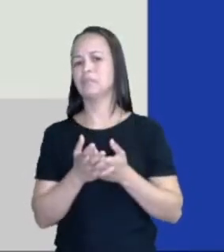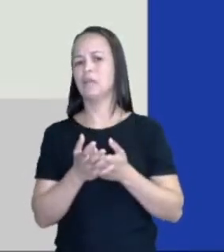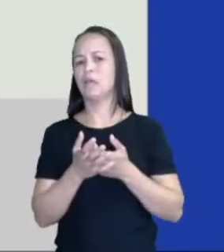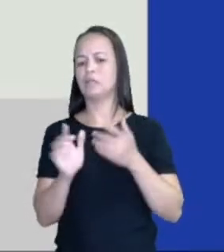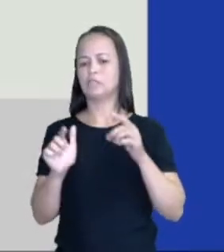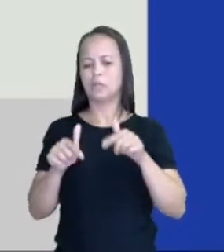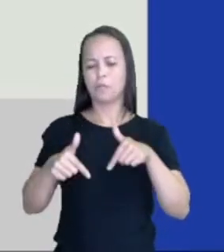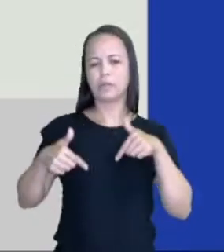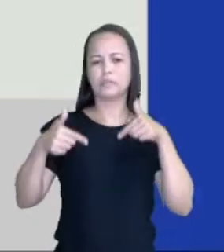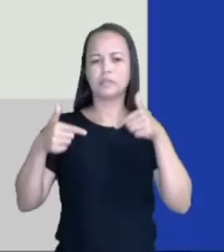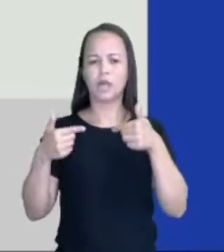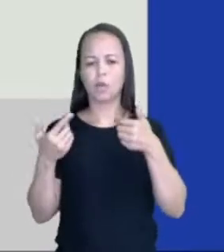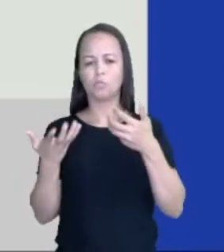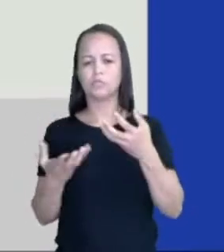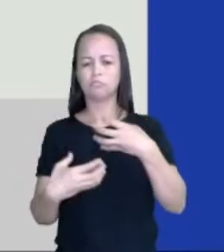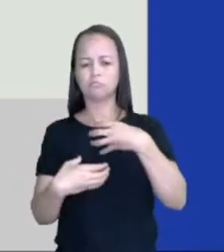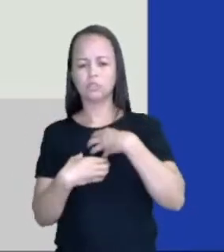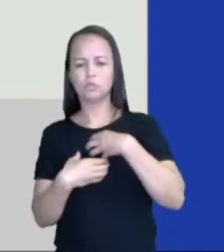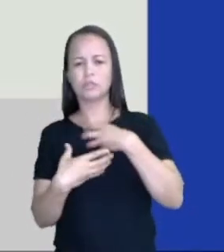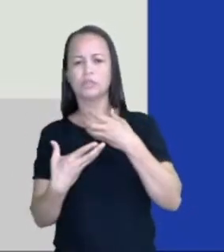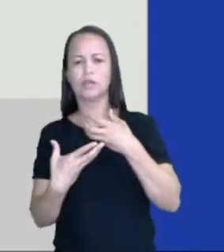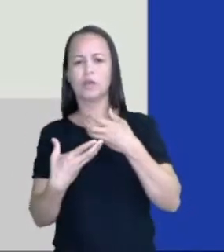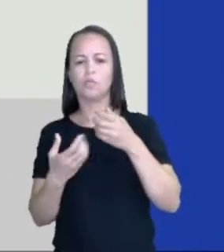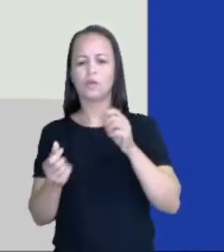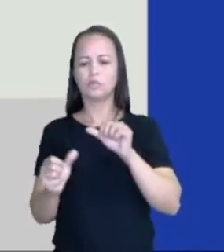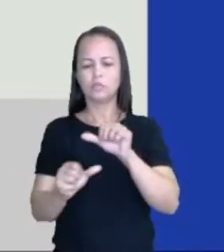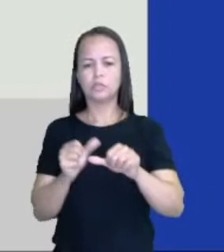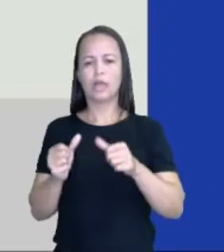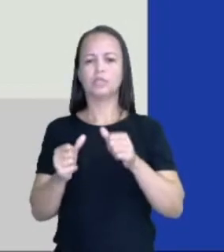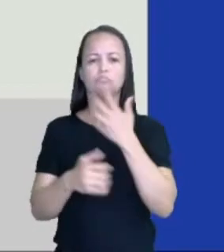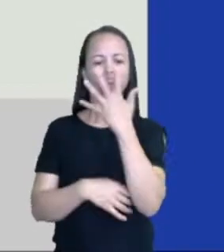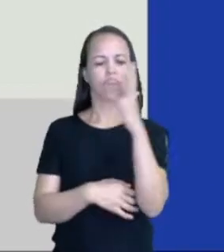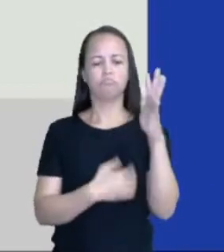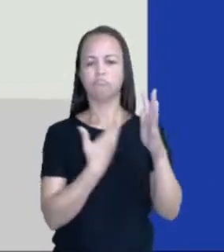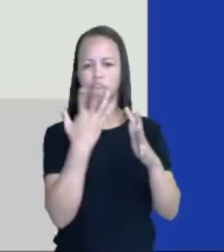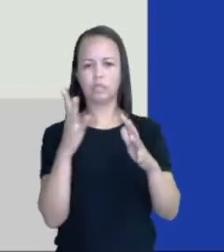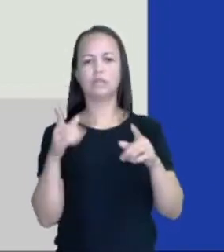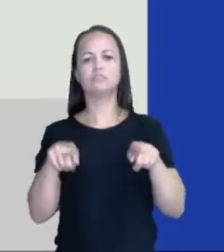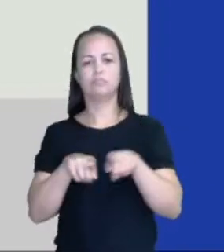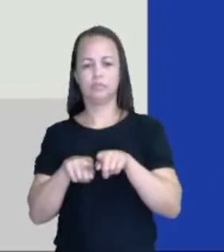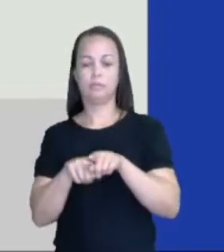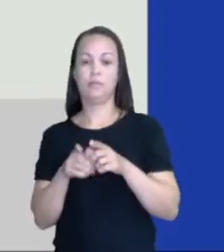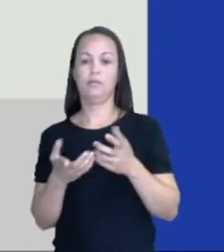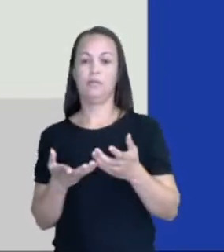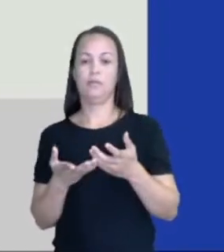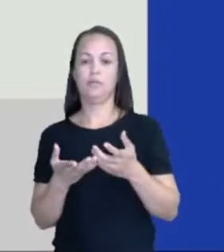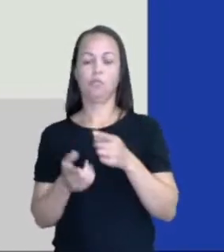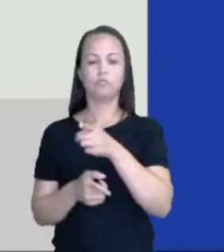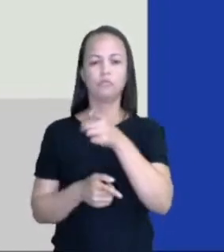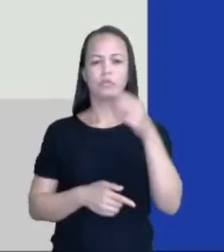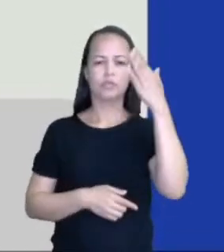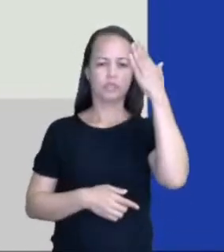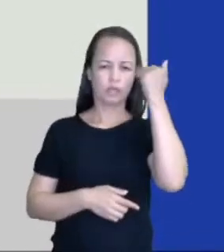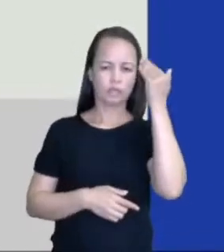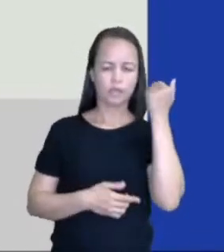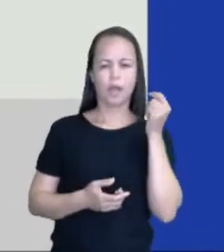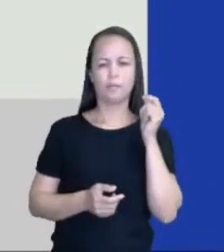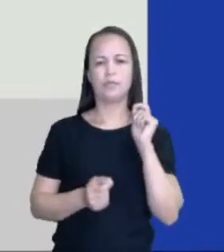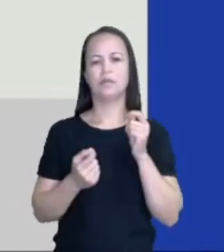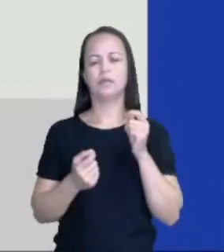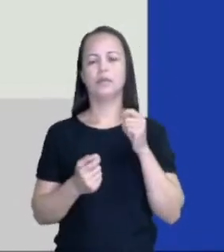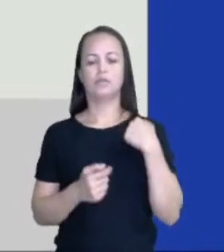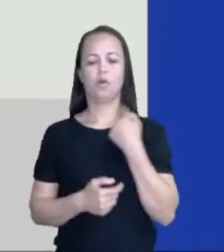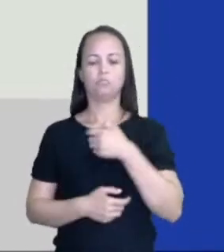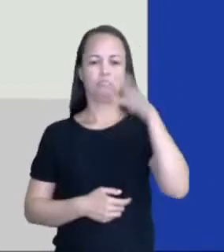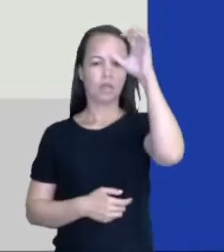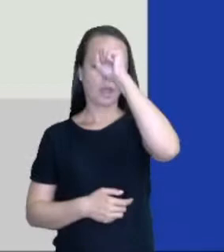uma situação, uma mudança de estado, um fenômeno da natureza, como vocês já devem saber, né, que a gente aprende